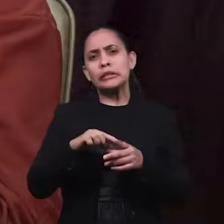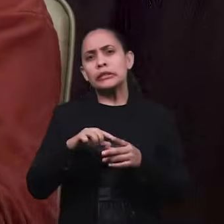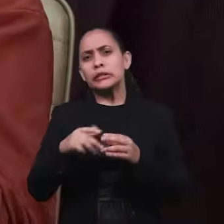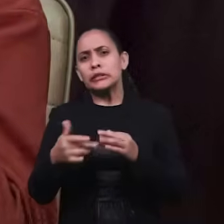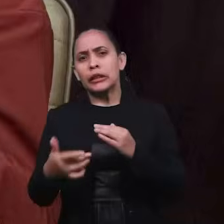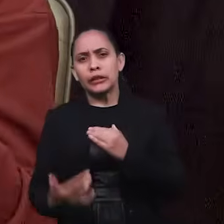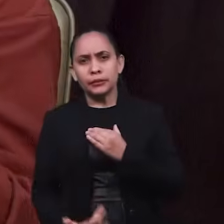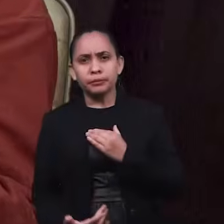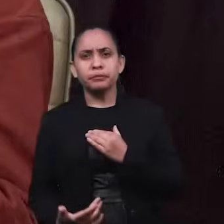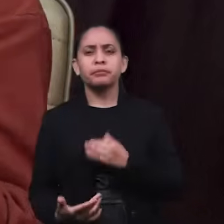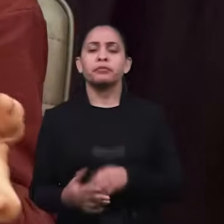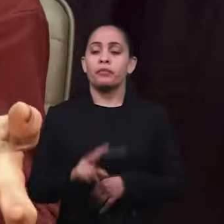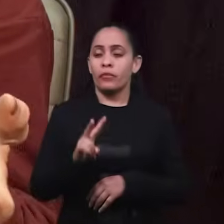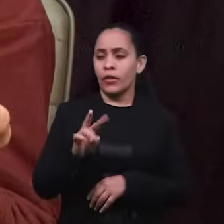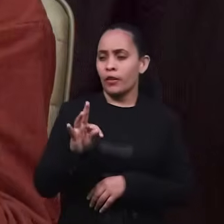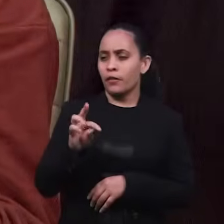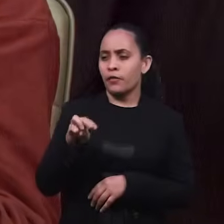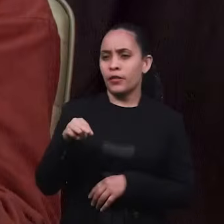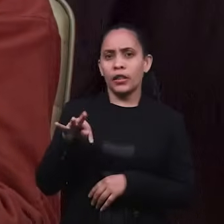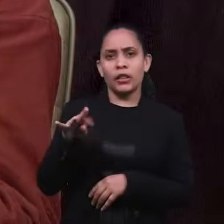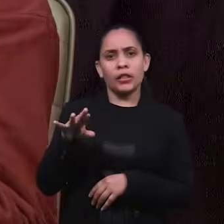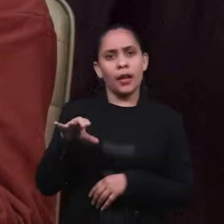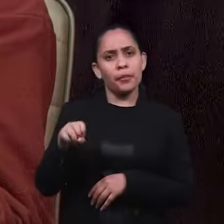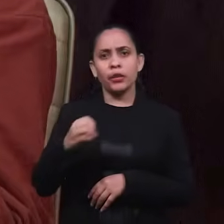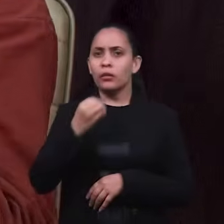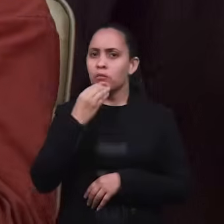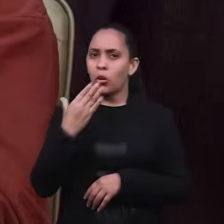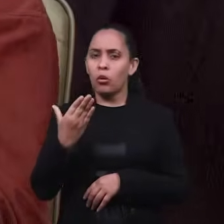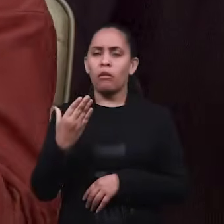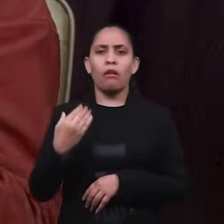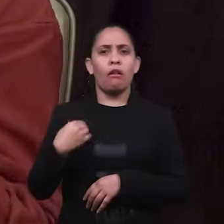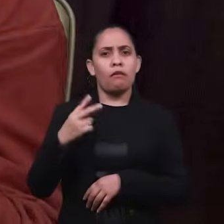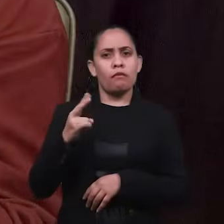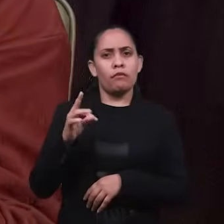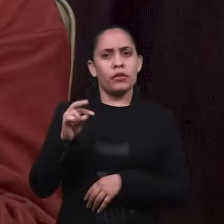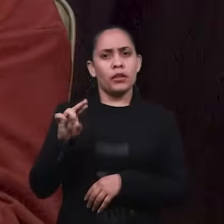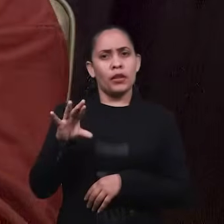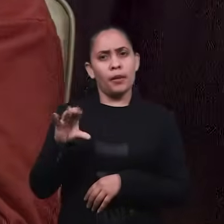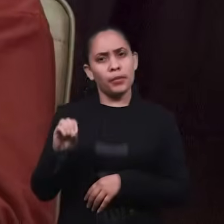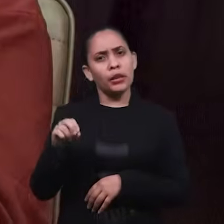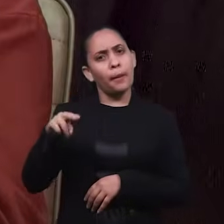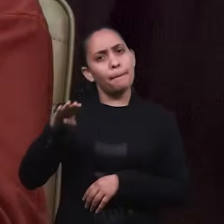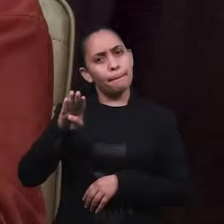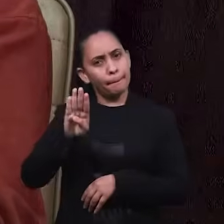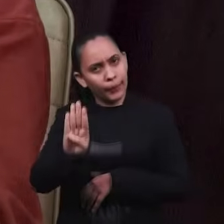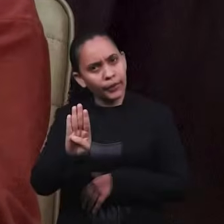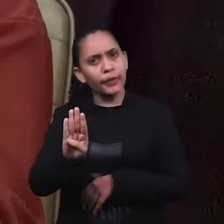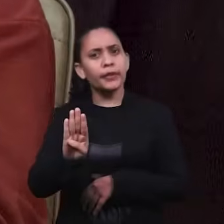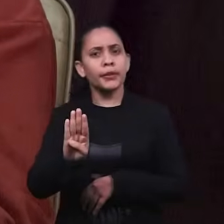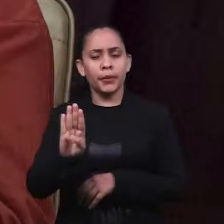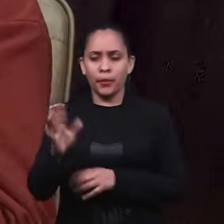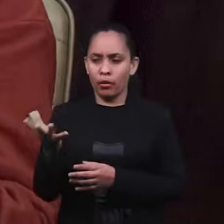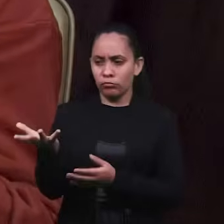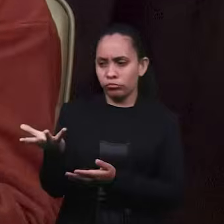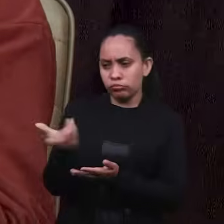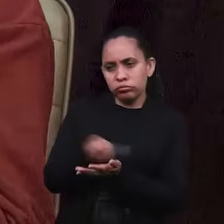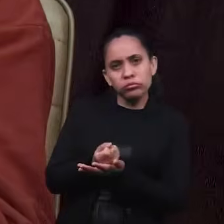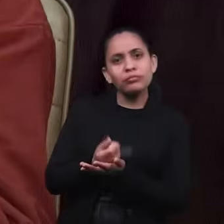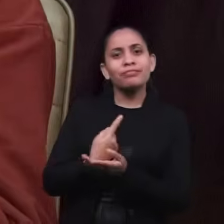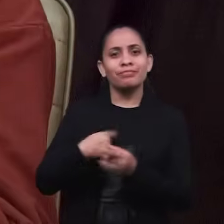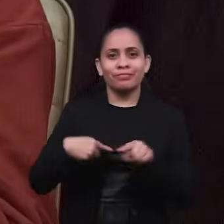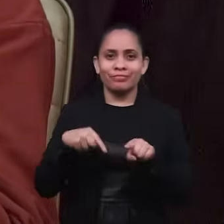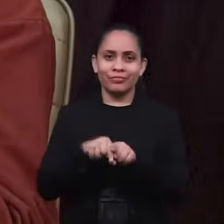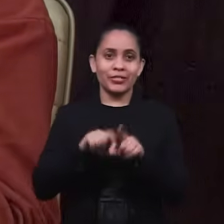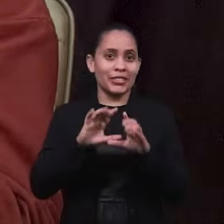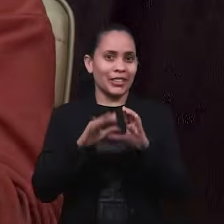gente tem todas as vitaminas do complexo B nesse kombucha, né? No chá verde, então a gente consegue extrair desse chá verde todos os seus